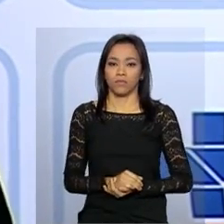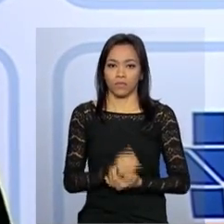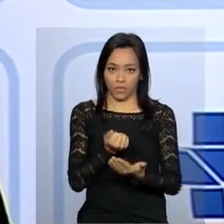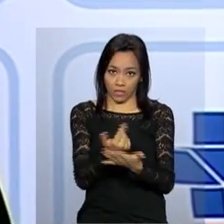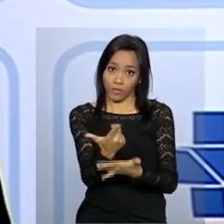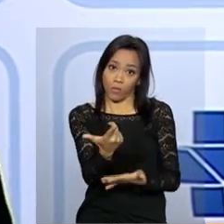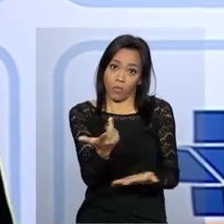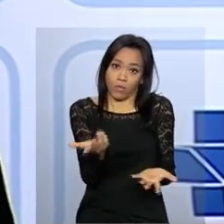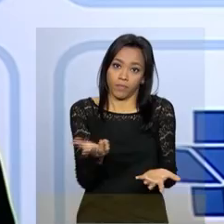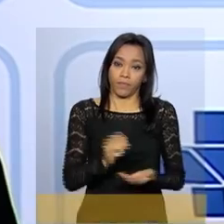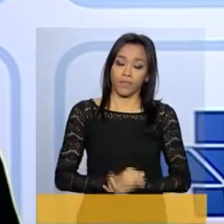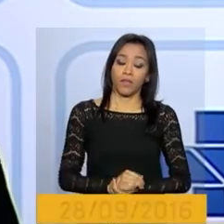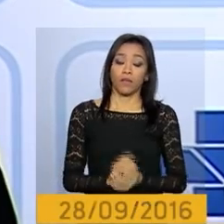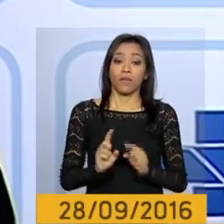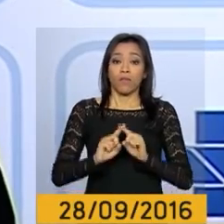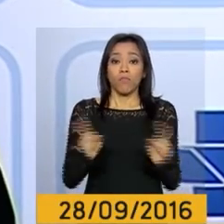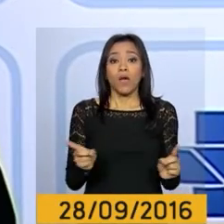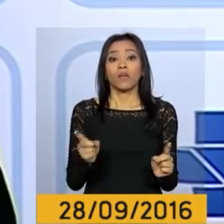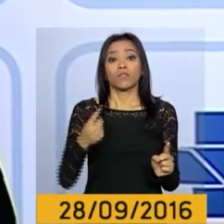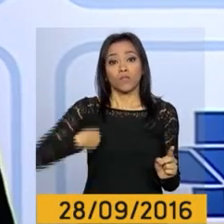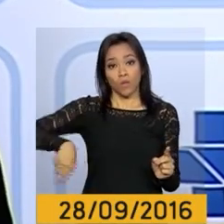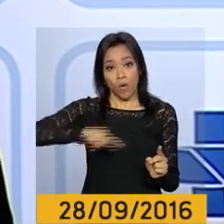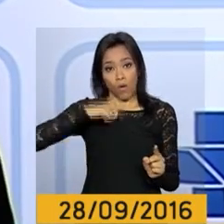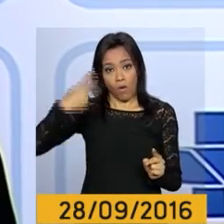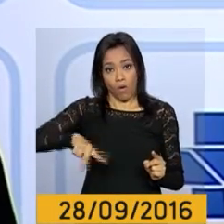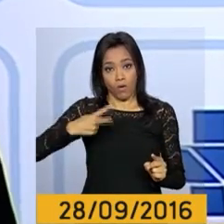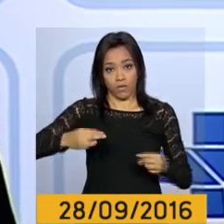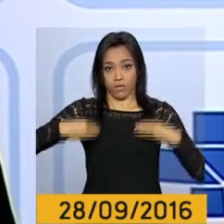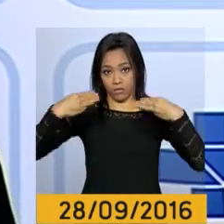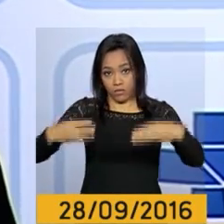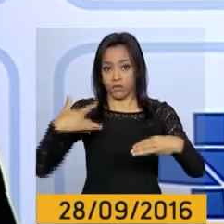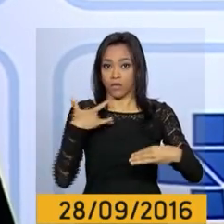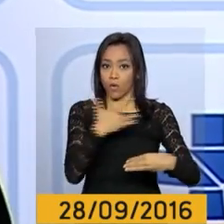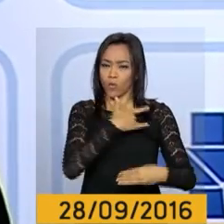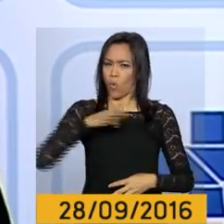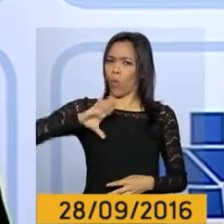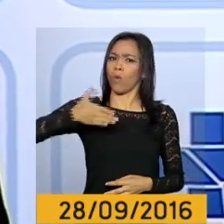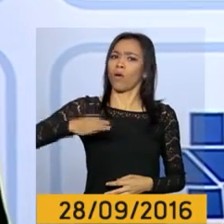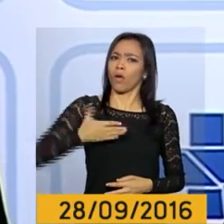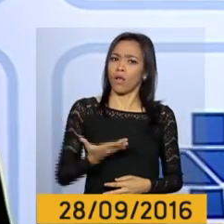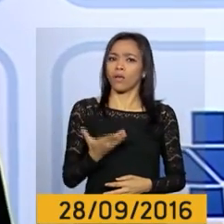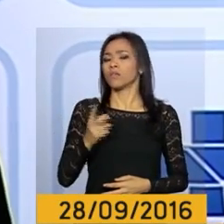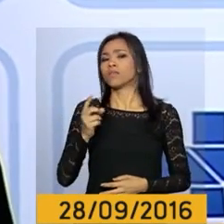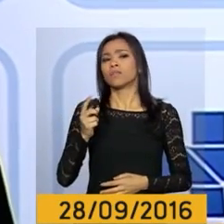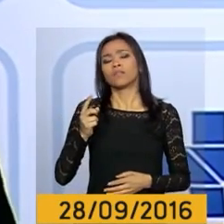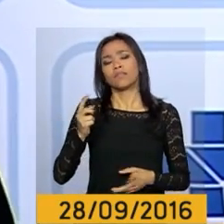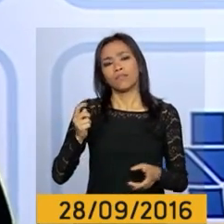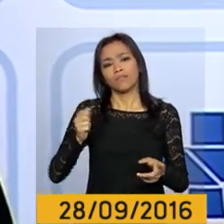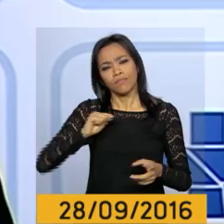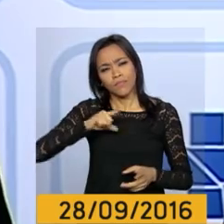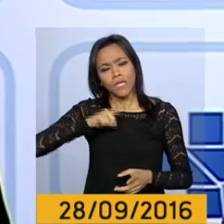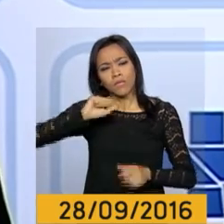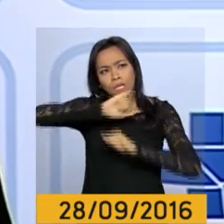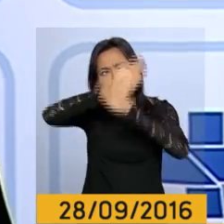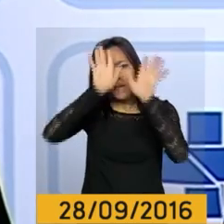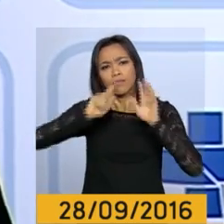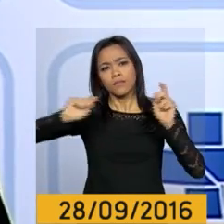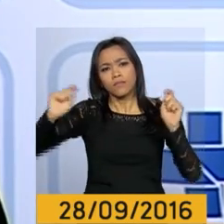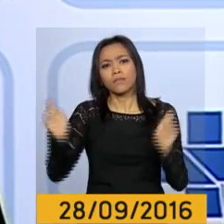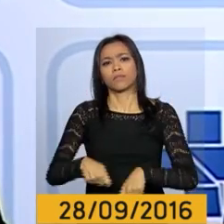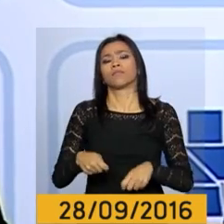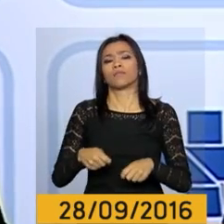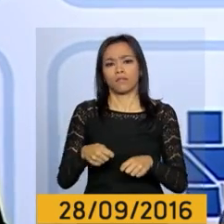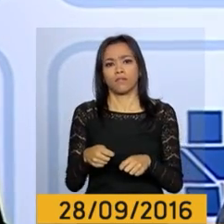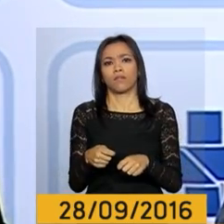mas nós ousamos nós temos clareza de que é possível fazer muito mais com os recursos